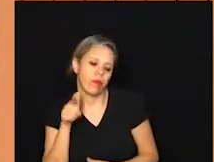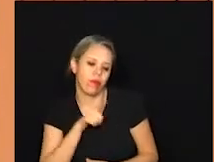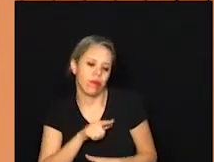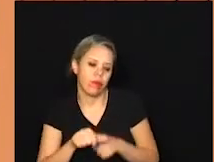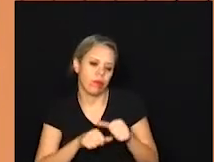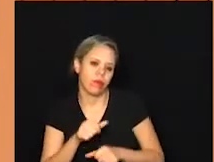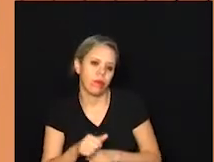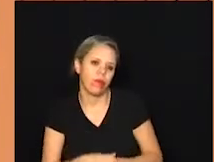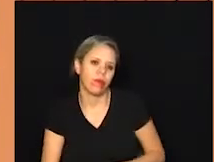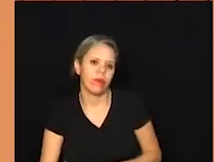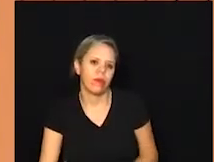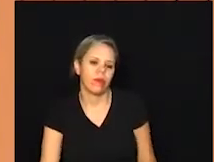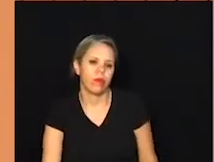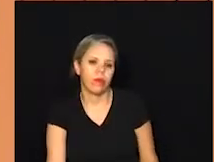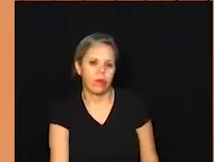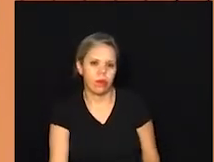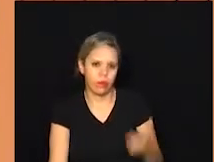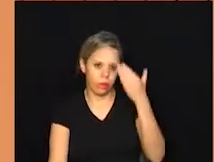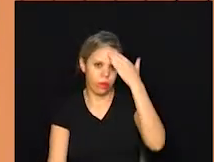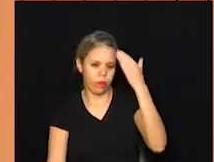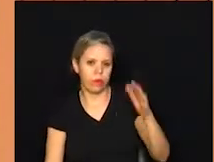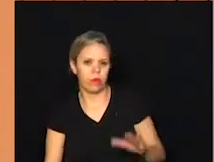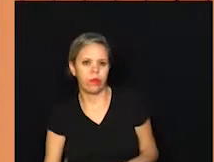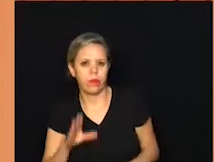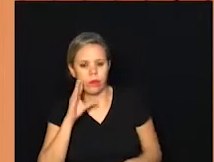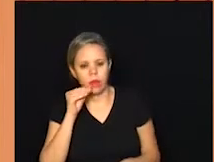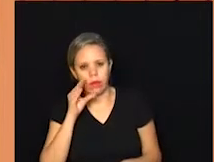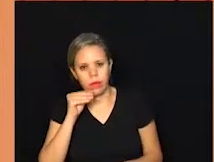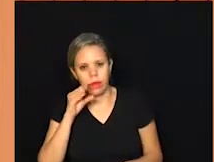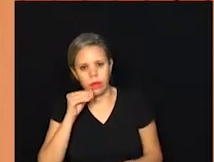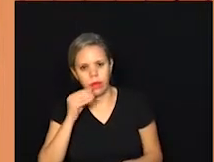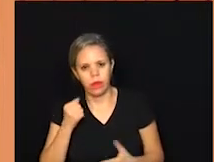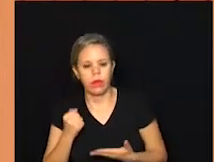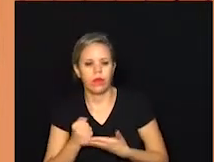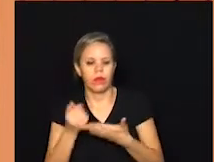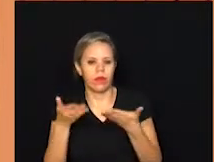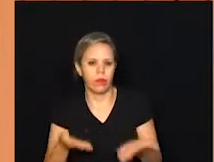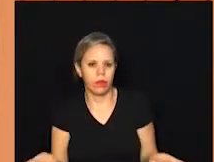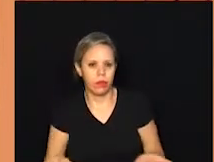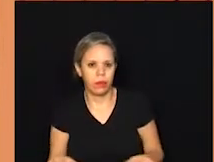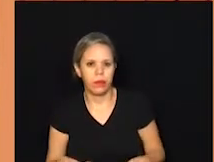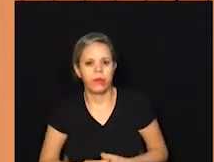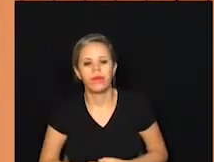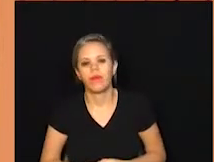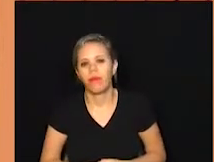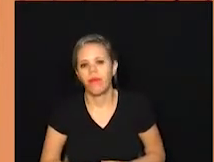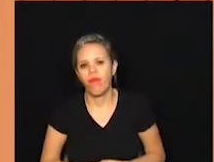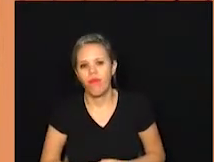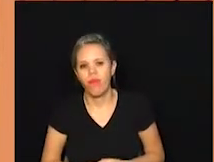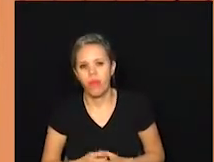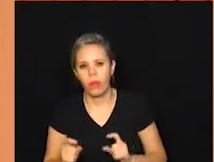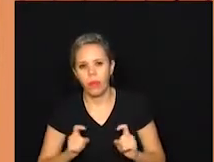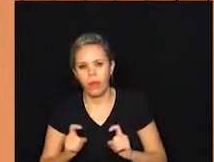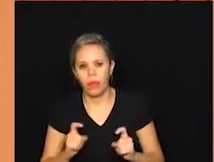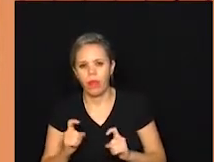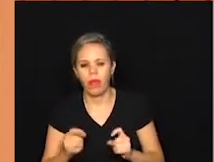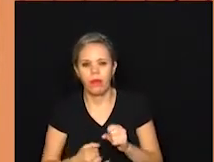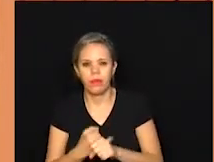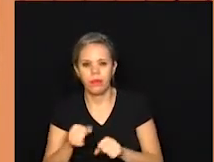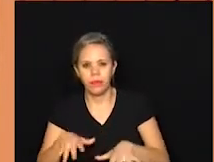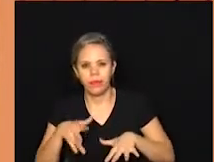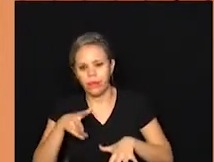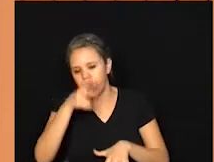mudar. Quero agradecer também a todos os funcionários que me ajudaram aqui hoje, nessa realização dessa